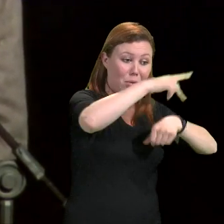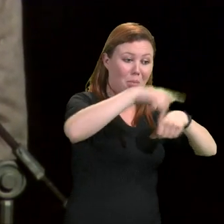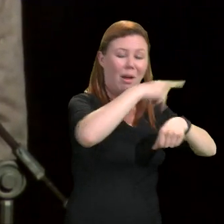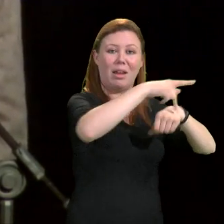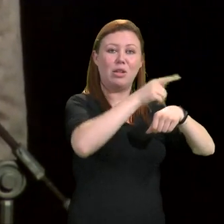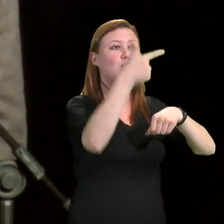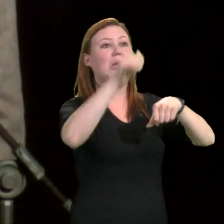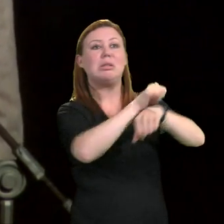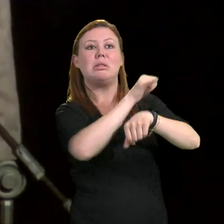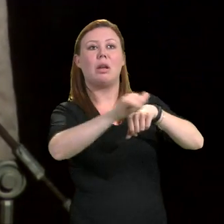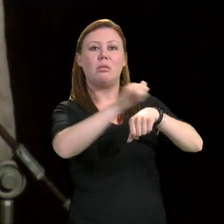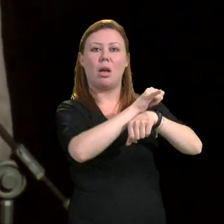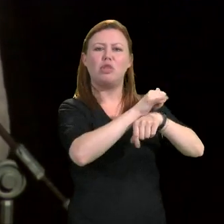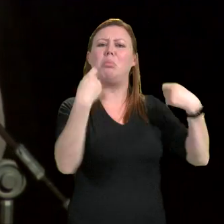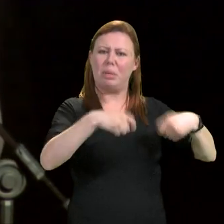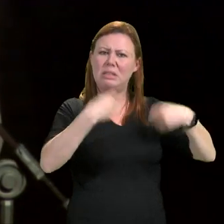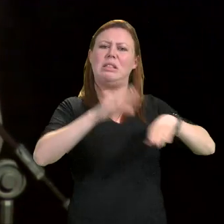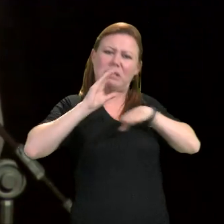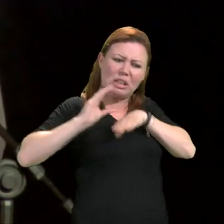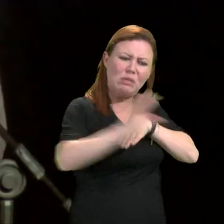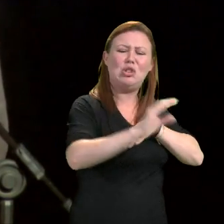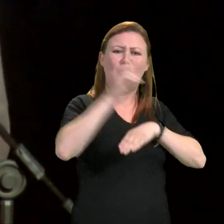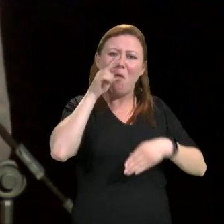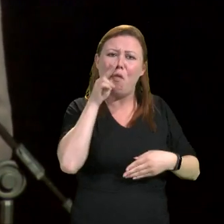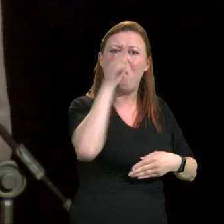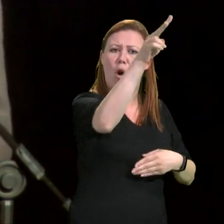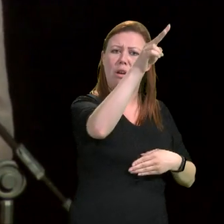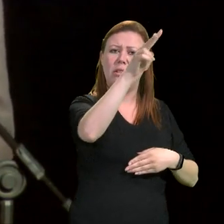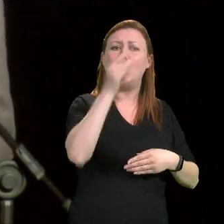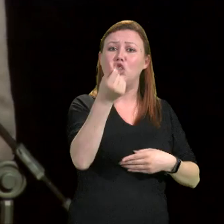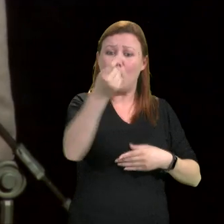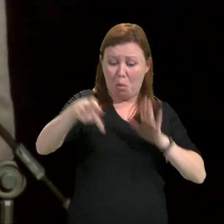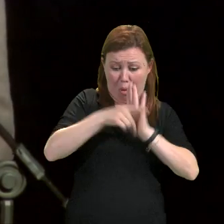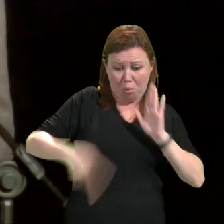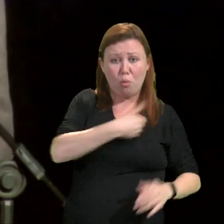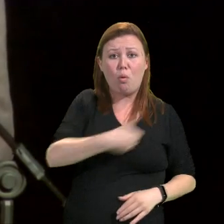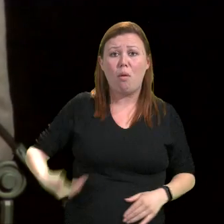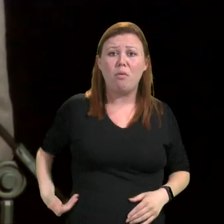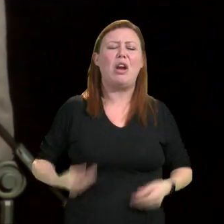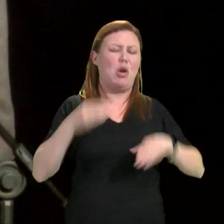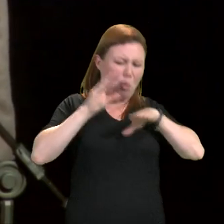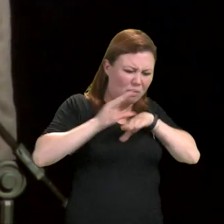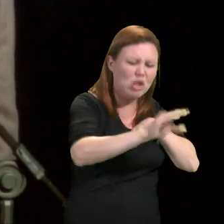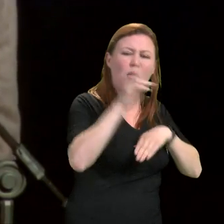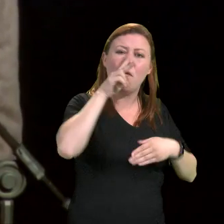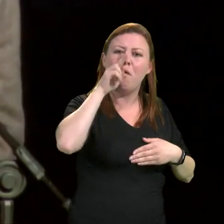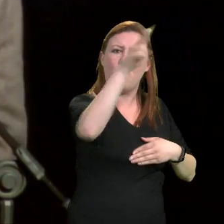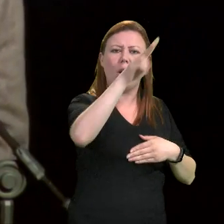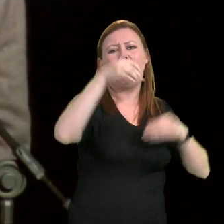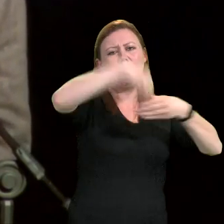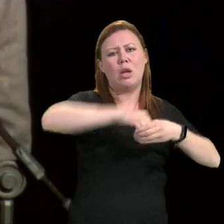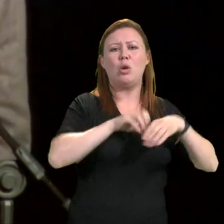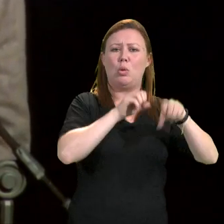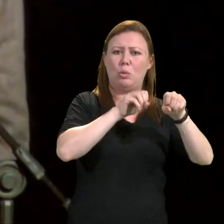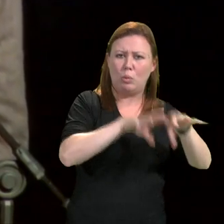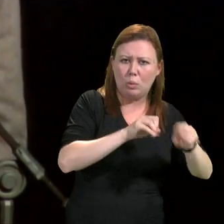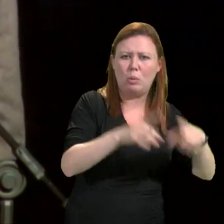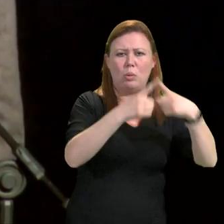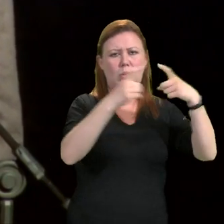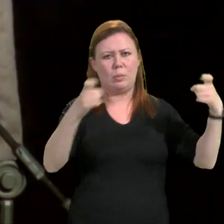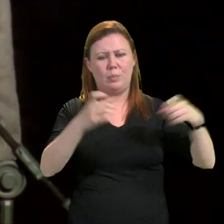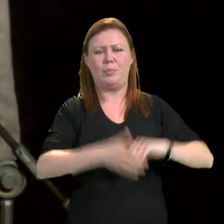que não seja por investimento maciço, com dinheiro público, em ciência, tecnologia e educação. É